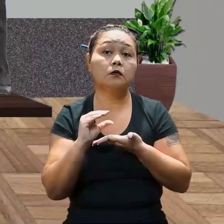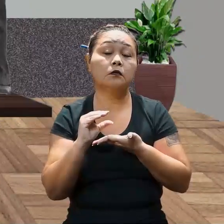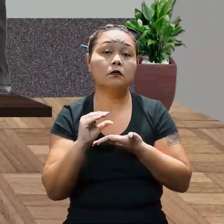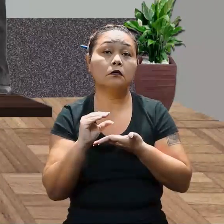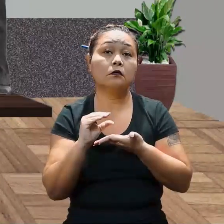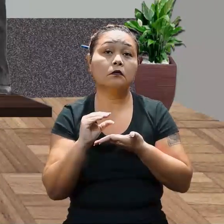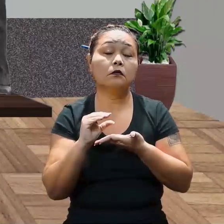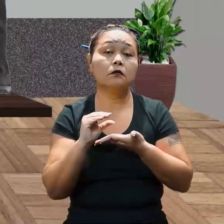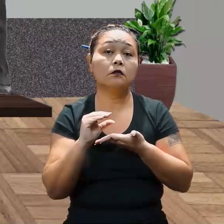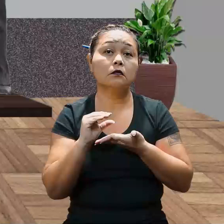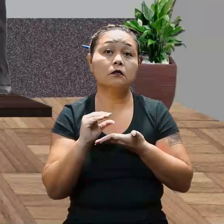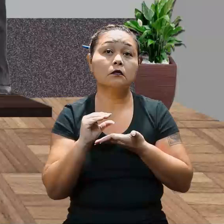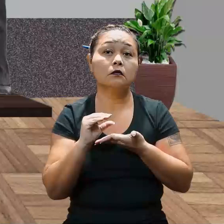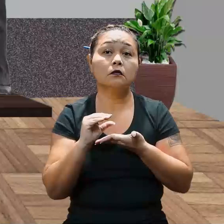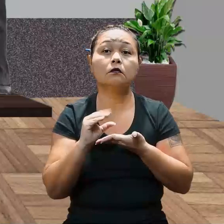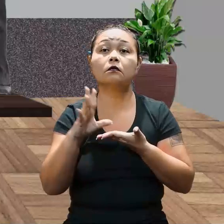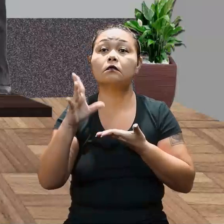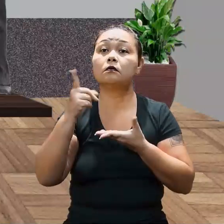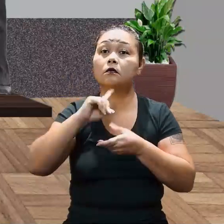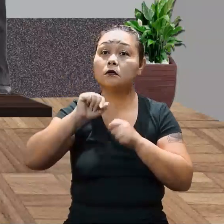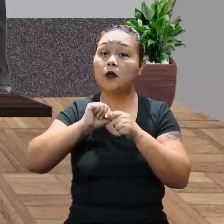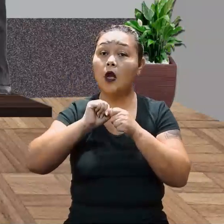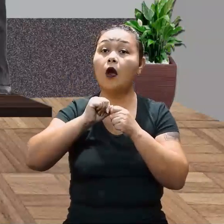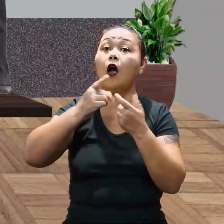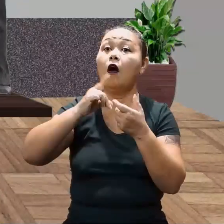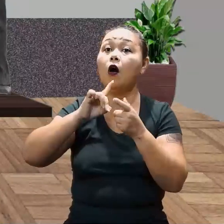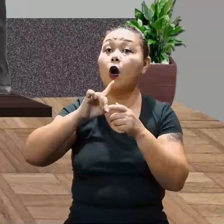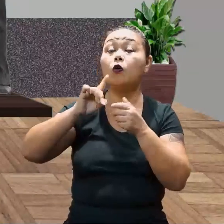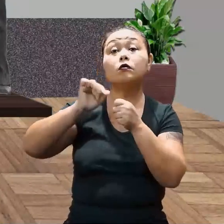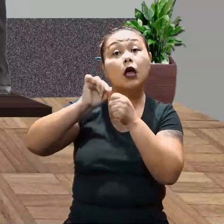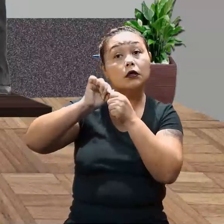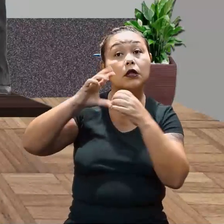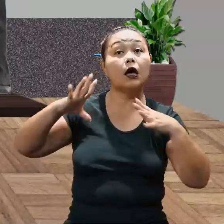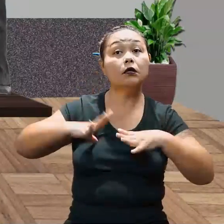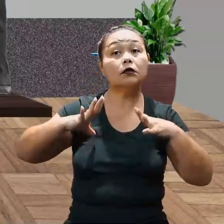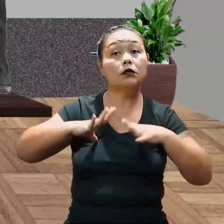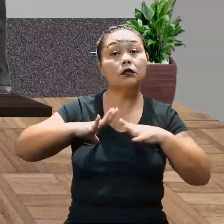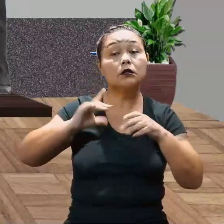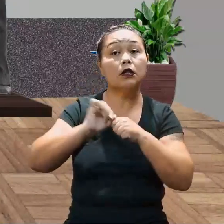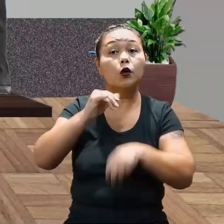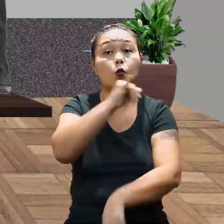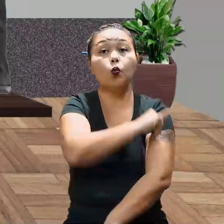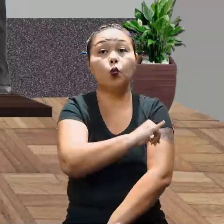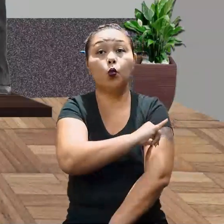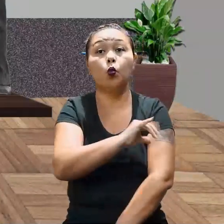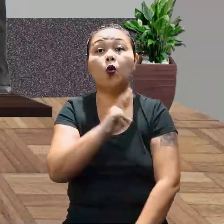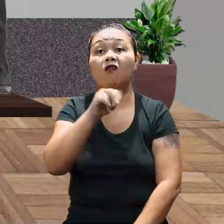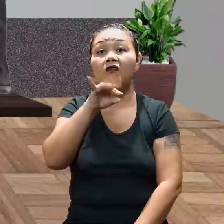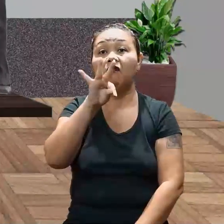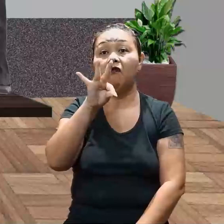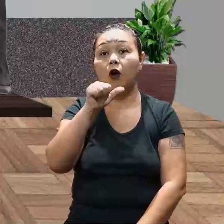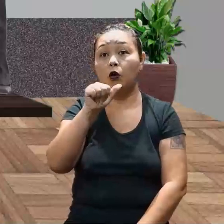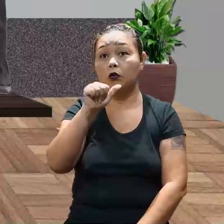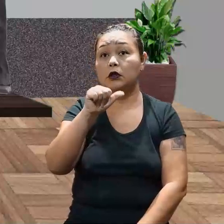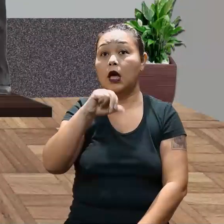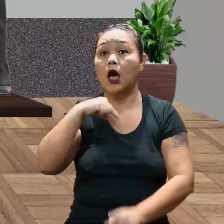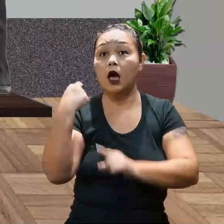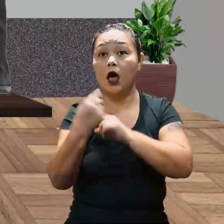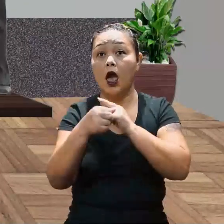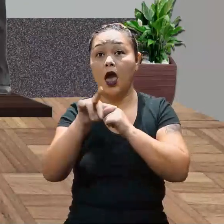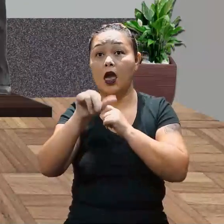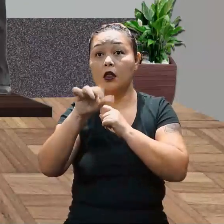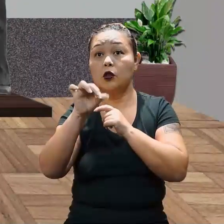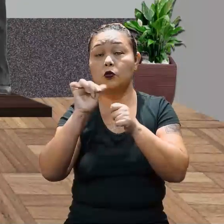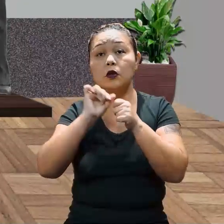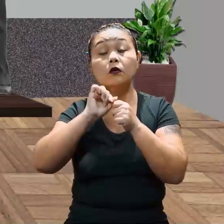a siderurgia de Volta Redonda. O Brasil se comprometia, então, a reativar os seringais da